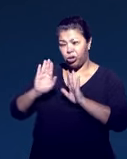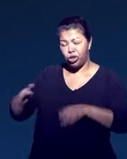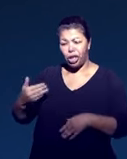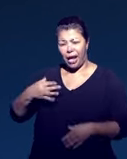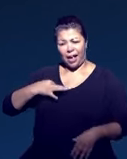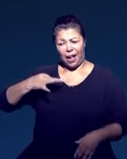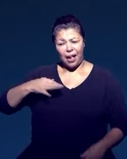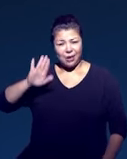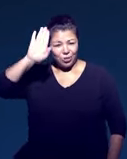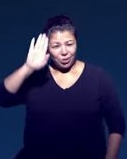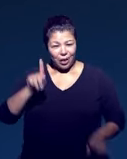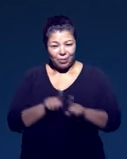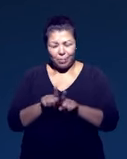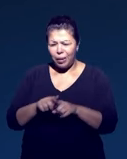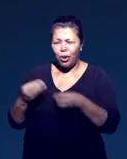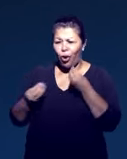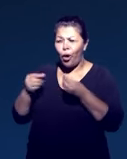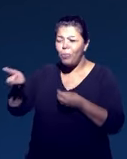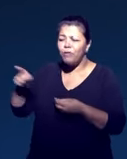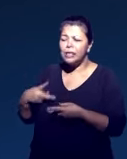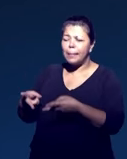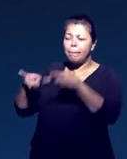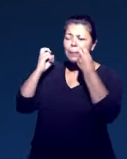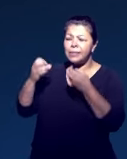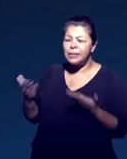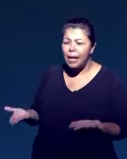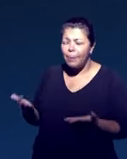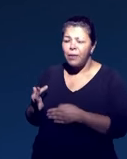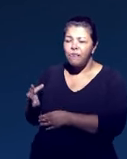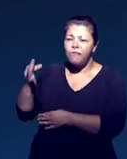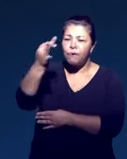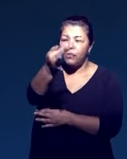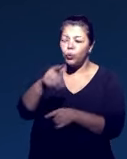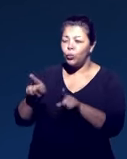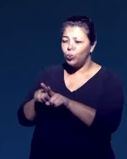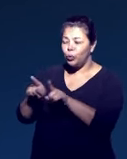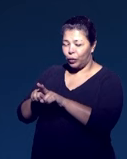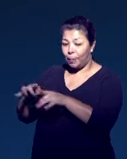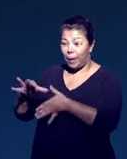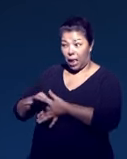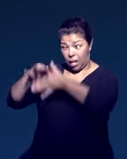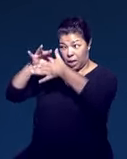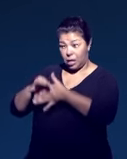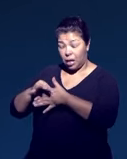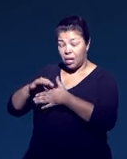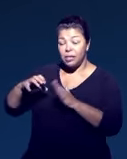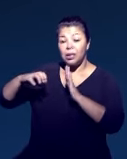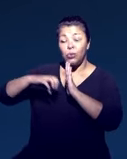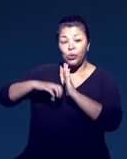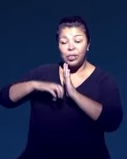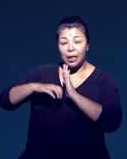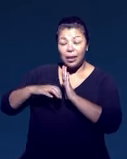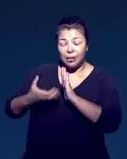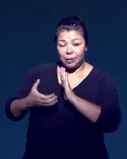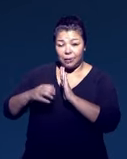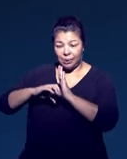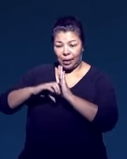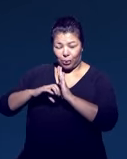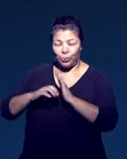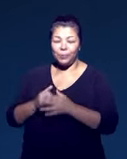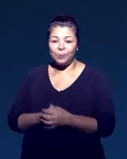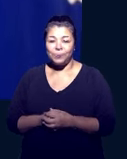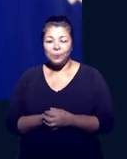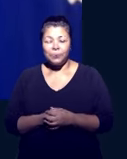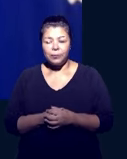meses aí com relação inclusive ao futuro eh da liderança do Senado eu acho